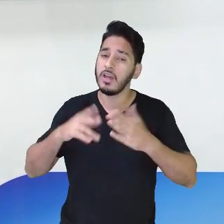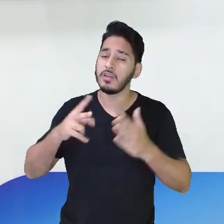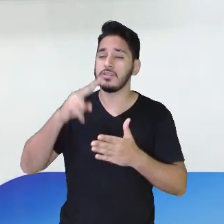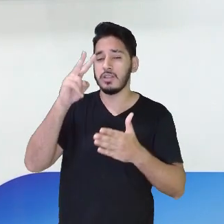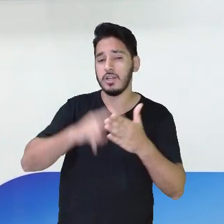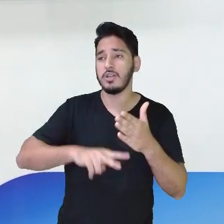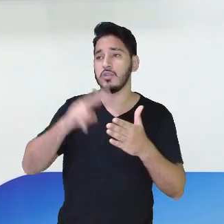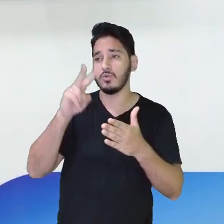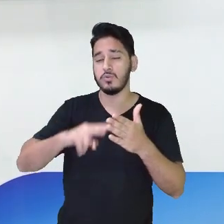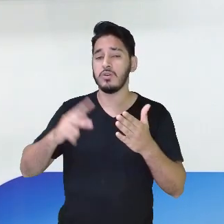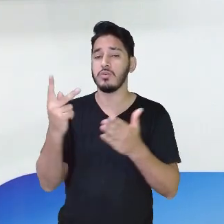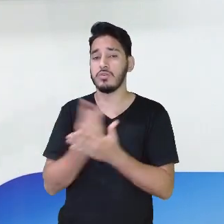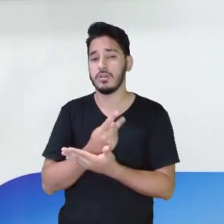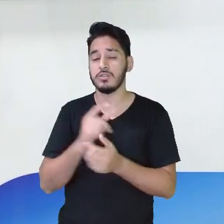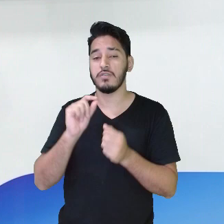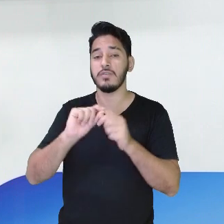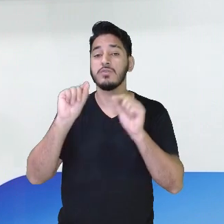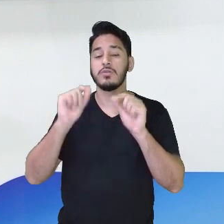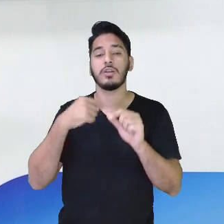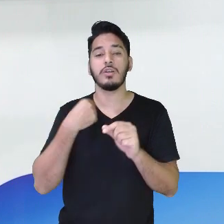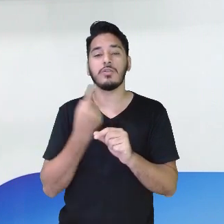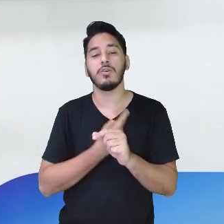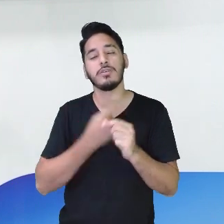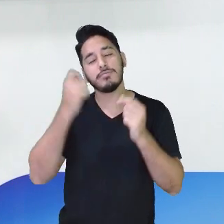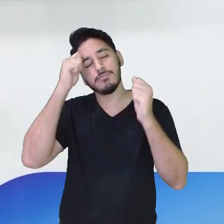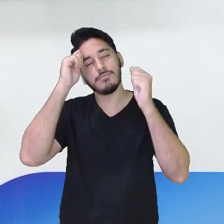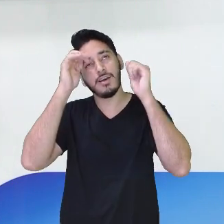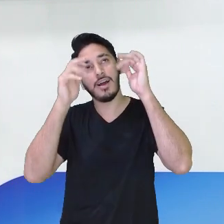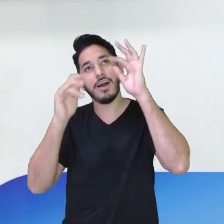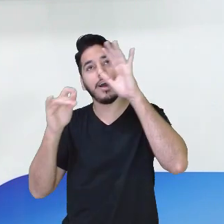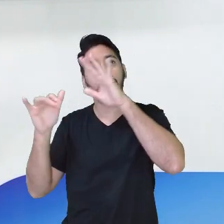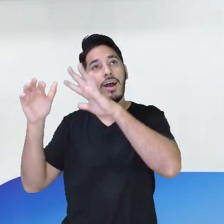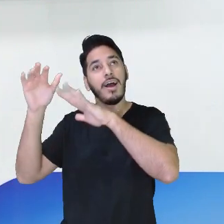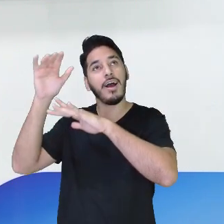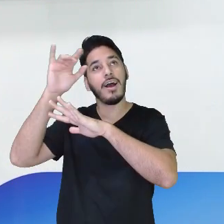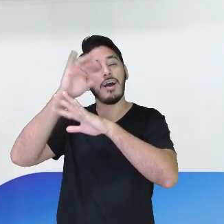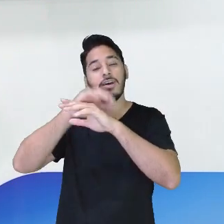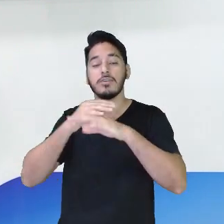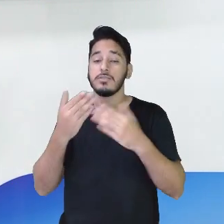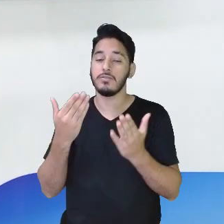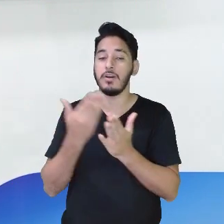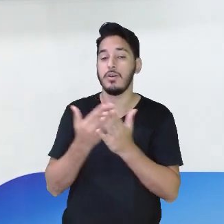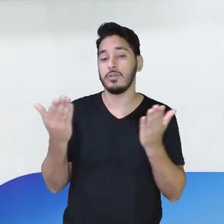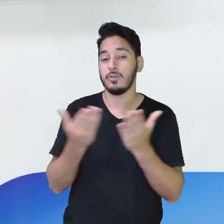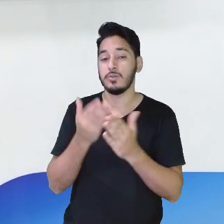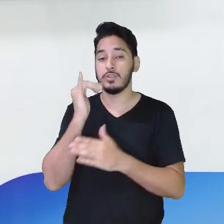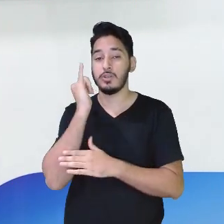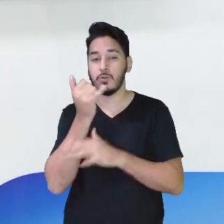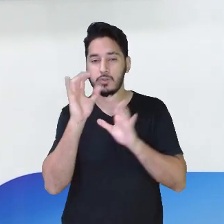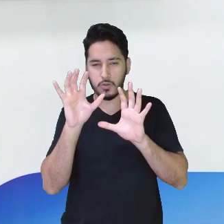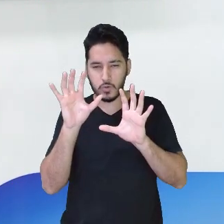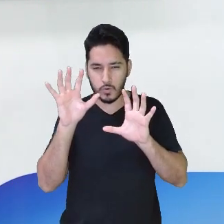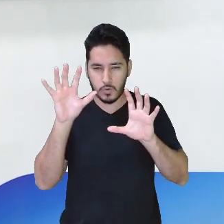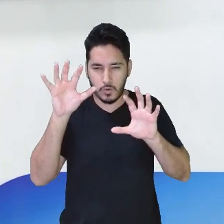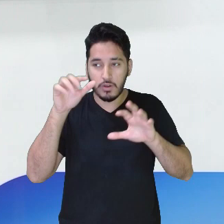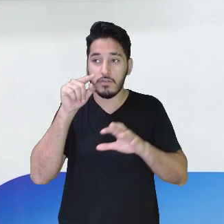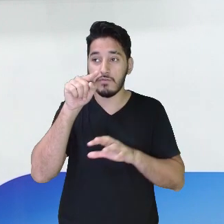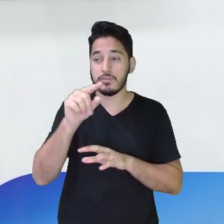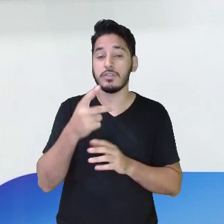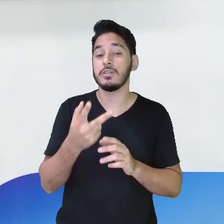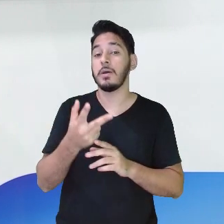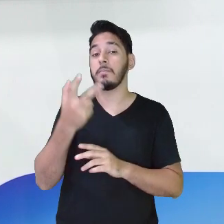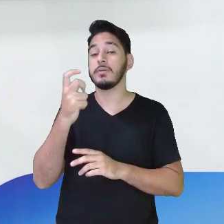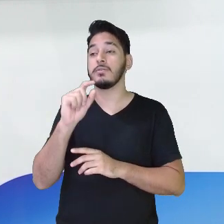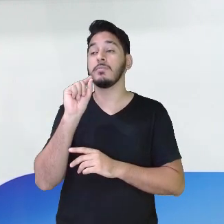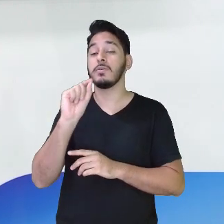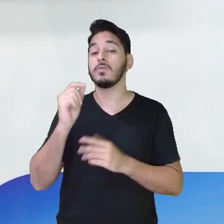leitura faz, né? A leitura faz com que a gente viaje. Então, a aula de hoje sobre conto de assombração, vocês